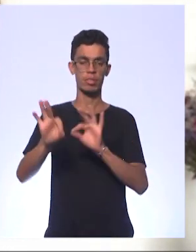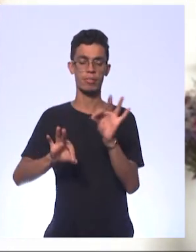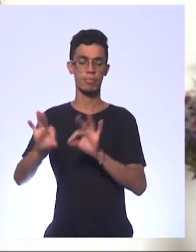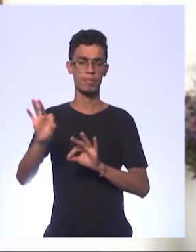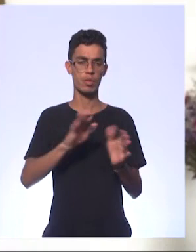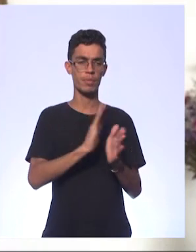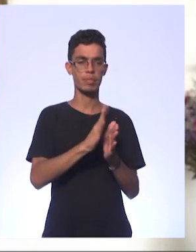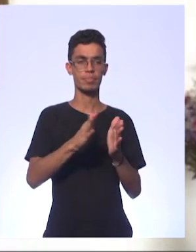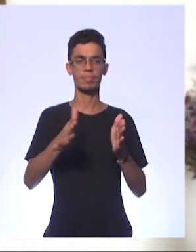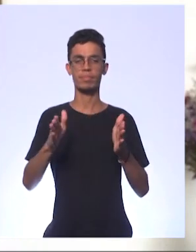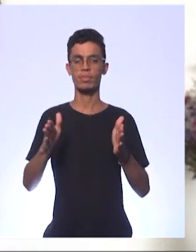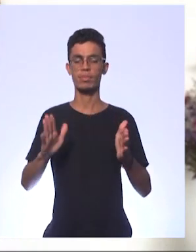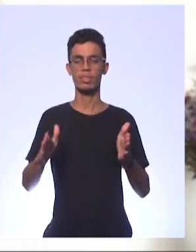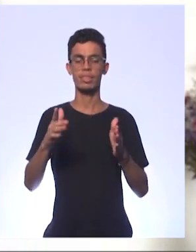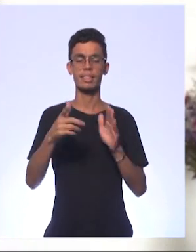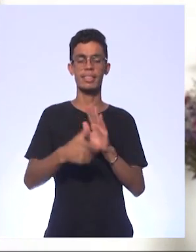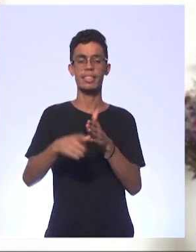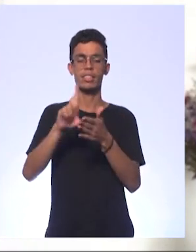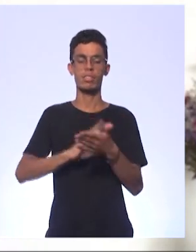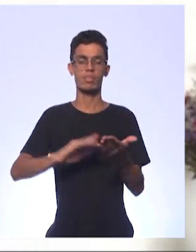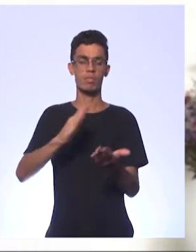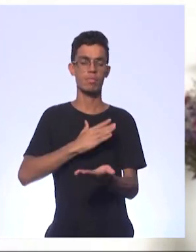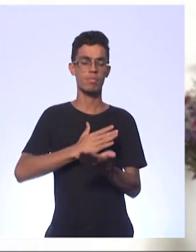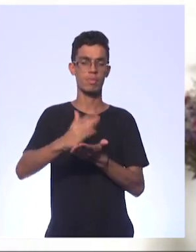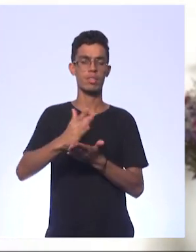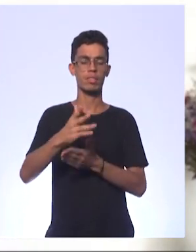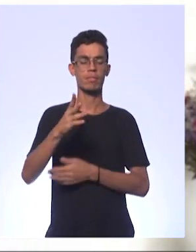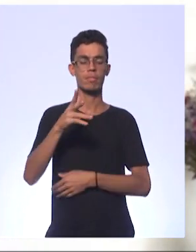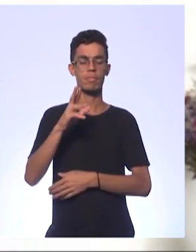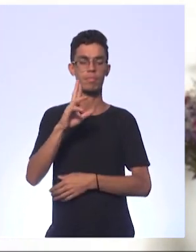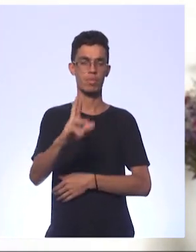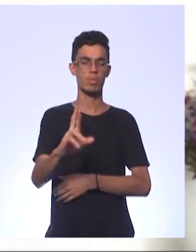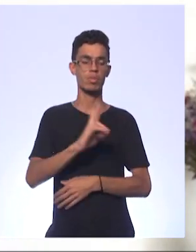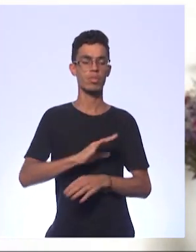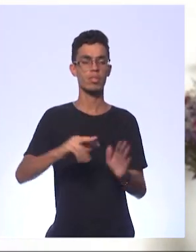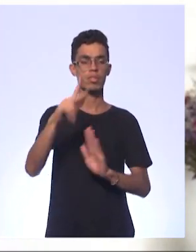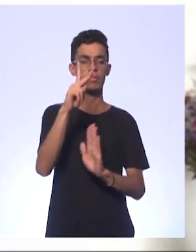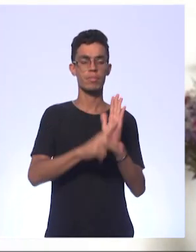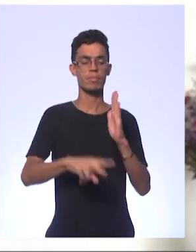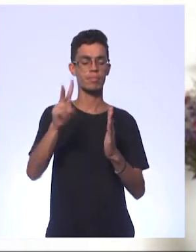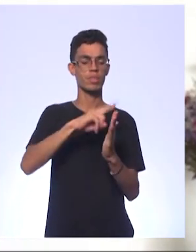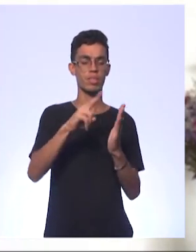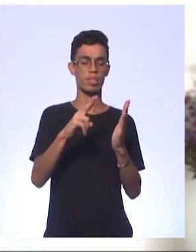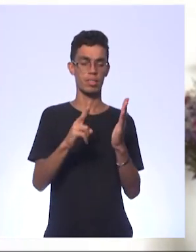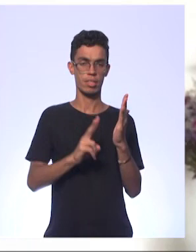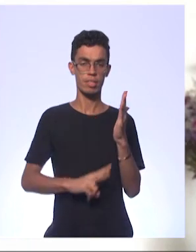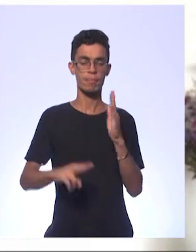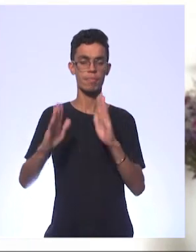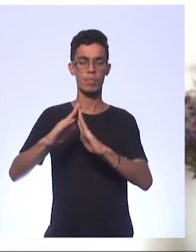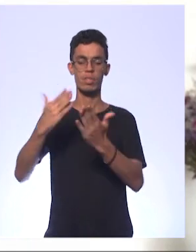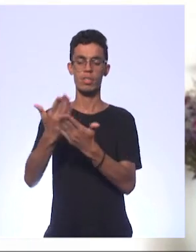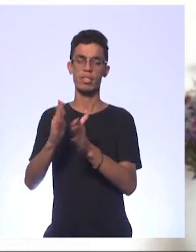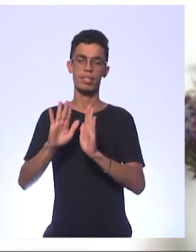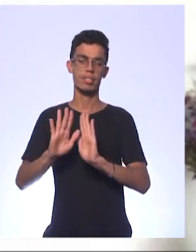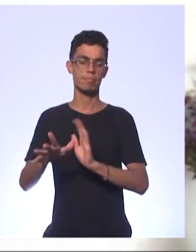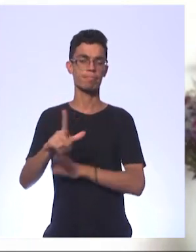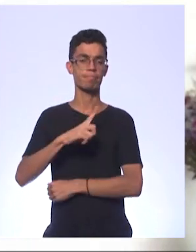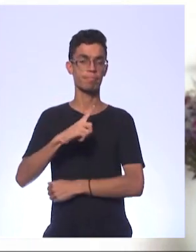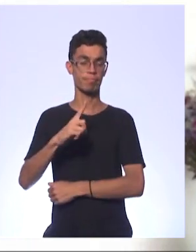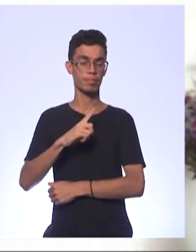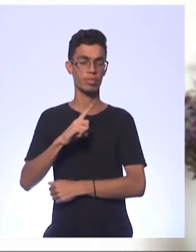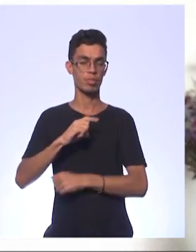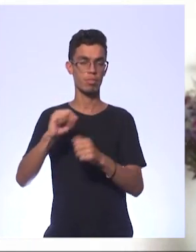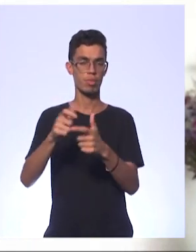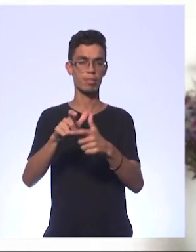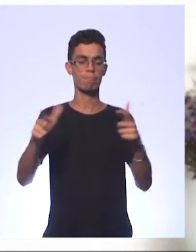até antecipando algumas boas perguntas, mas esse projeto de ler para além do que a escola restringe está mais